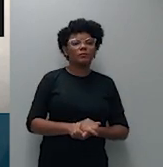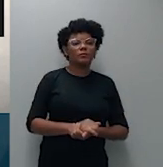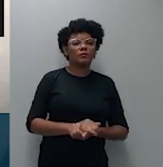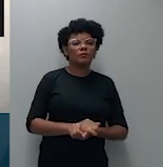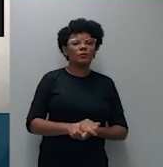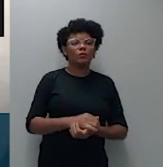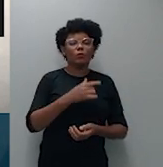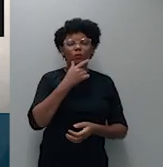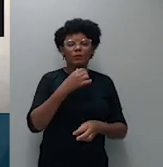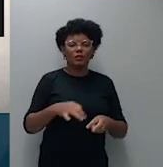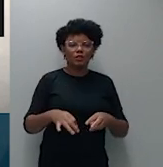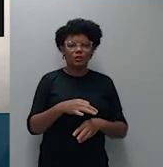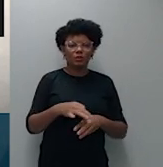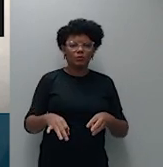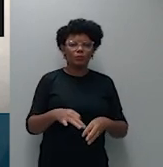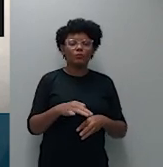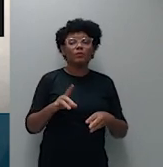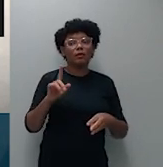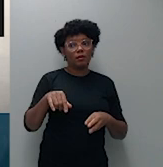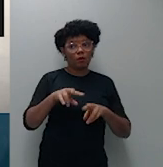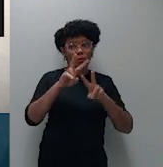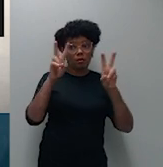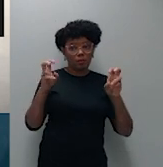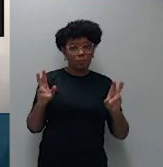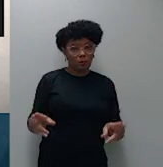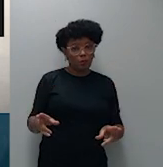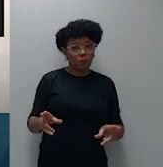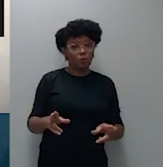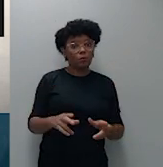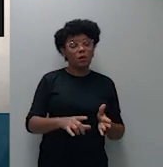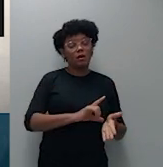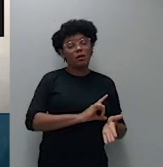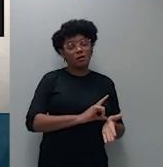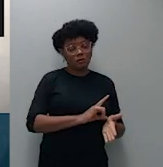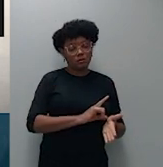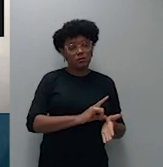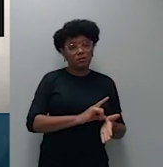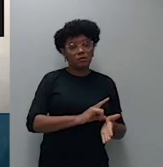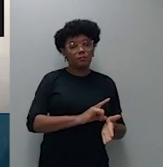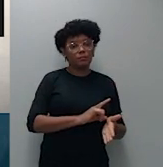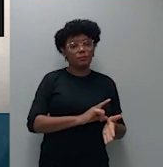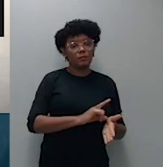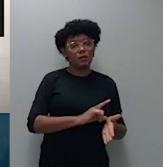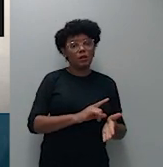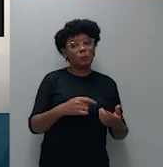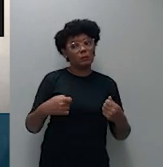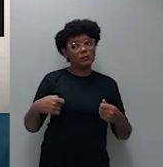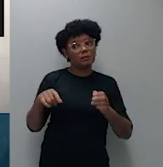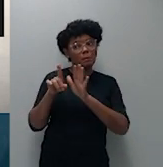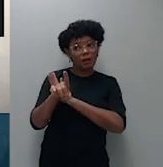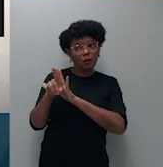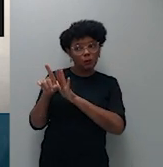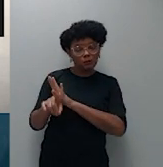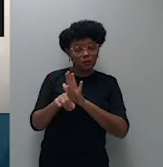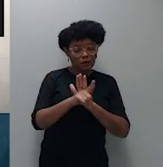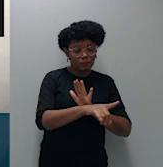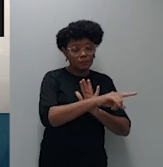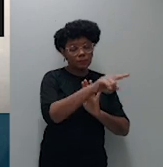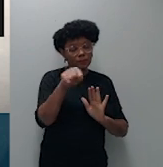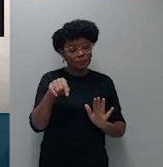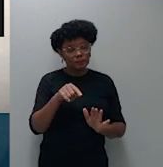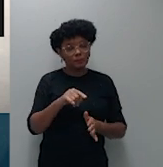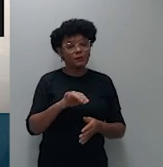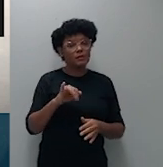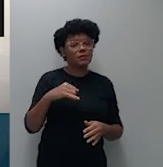é tratando exatamente desse assunto talvez até antes eu devo consultar os